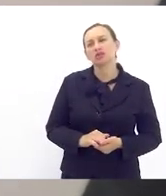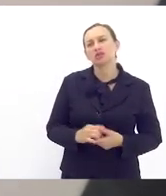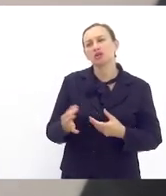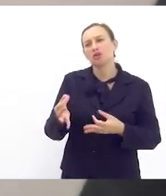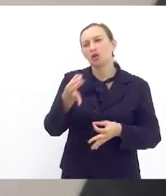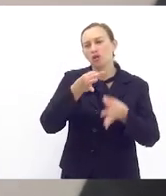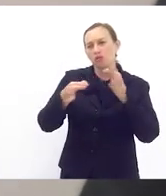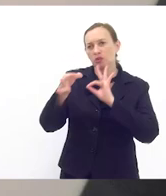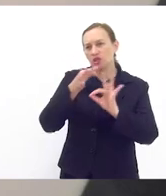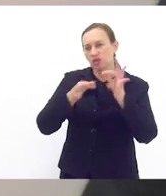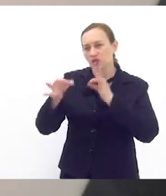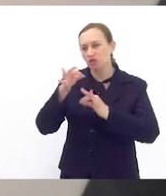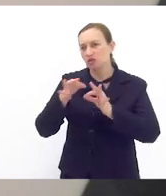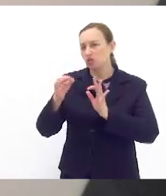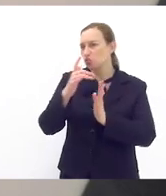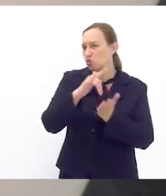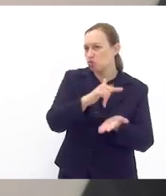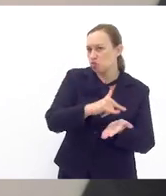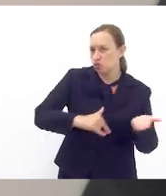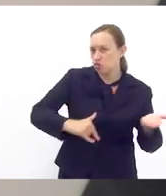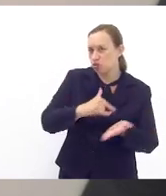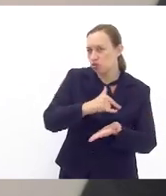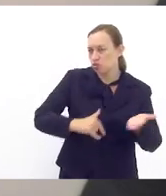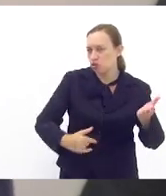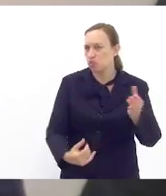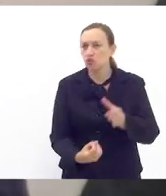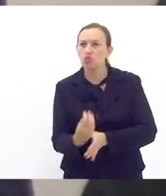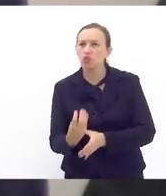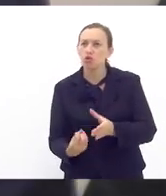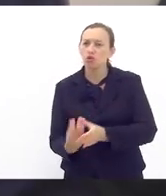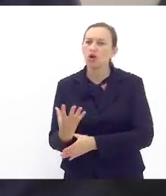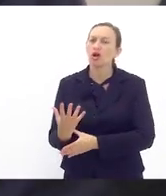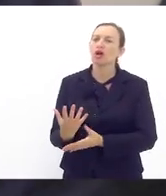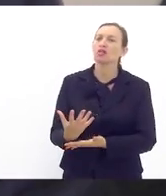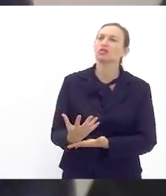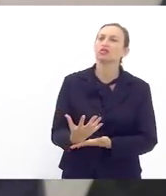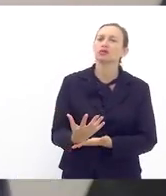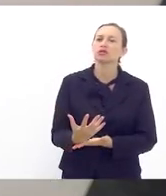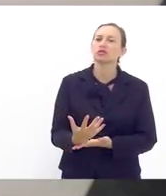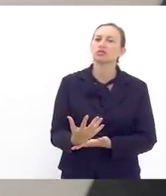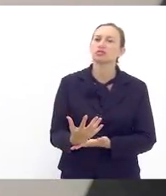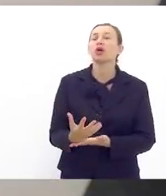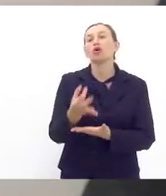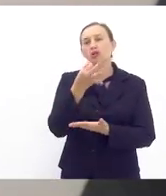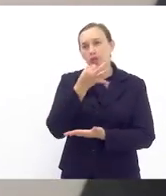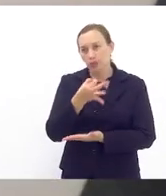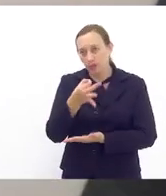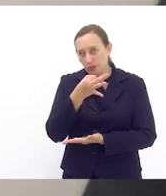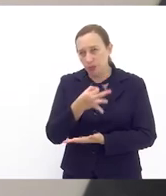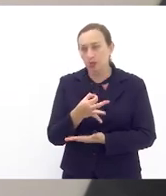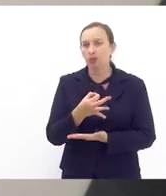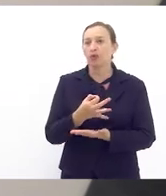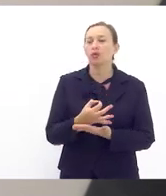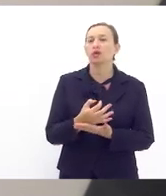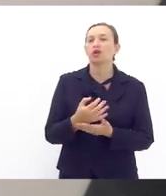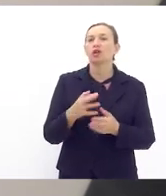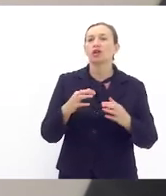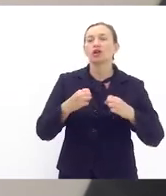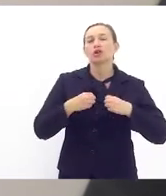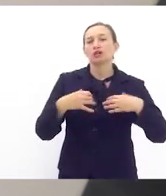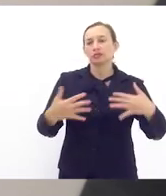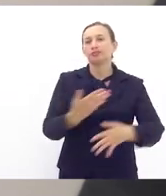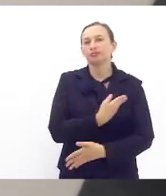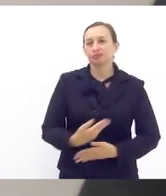sugestões depois de vários documentos depois de vários depoimentos Depois de várias audiências